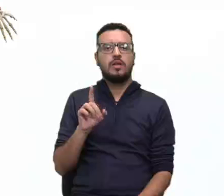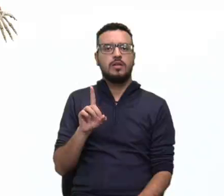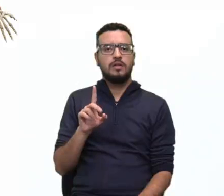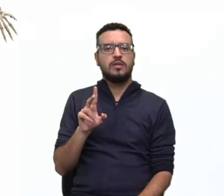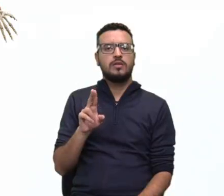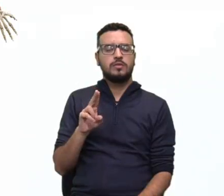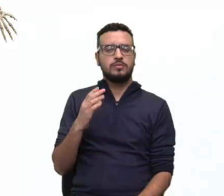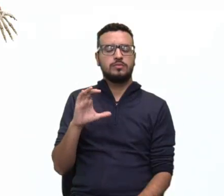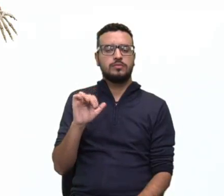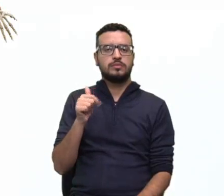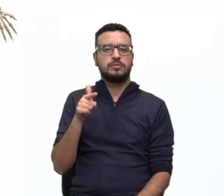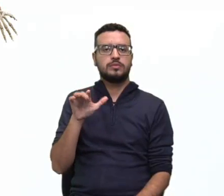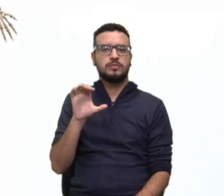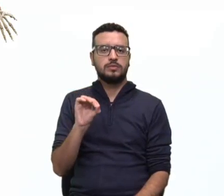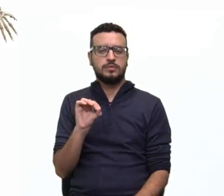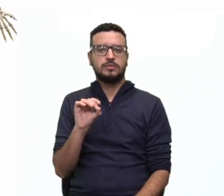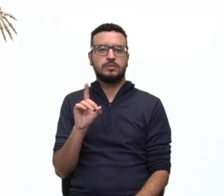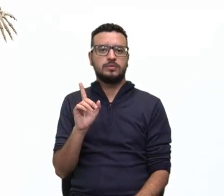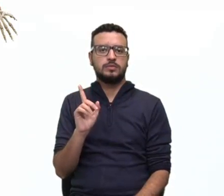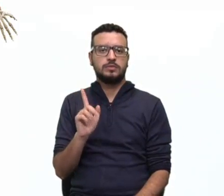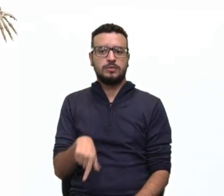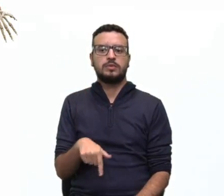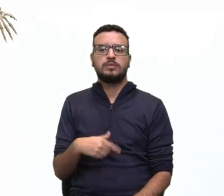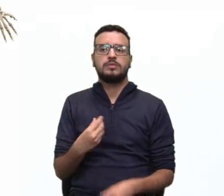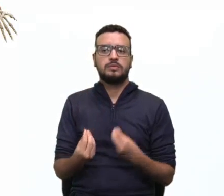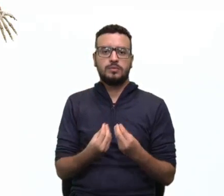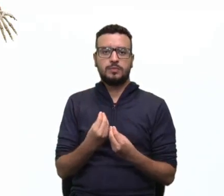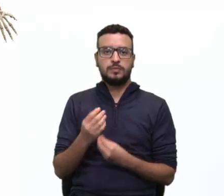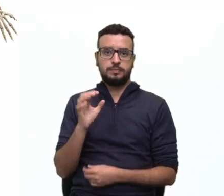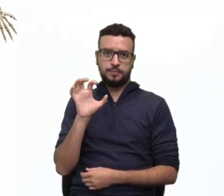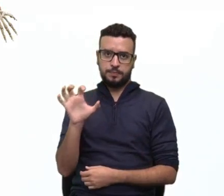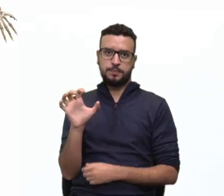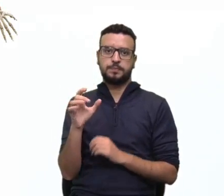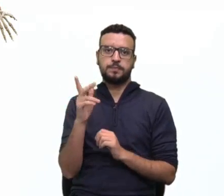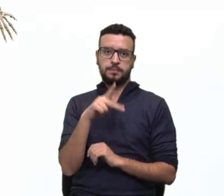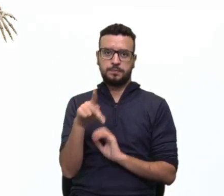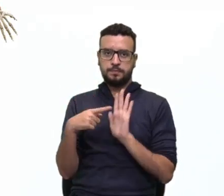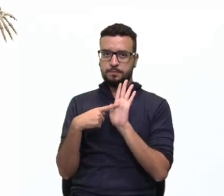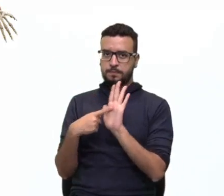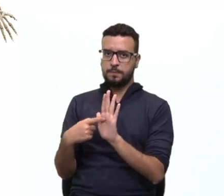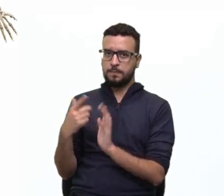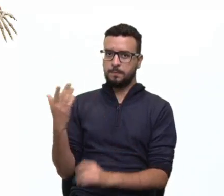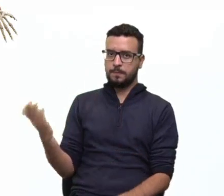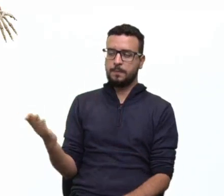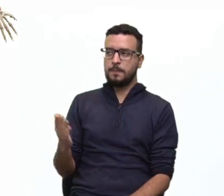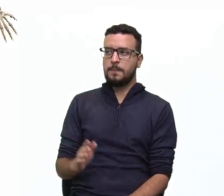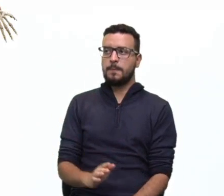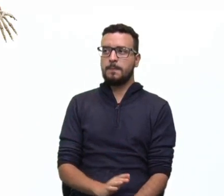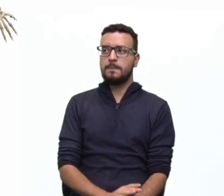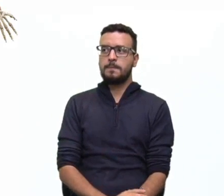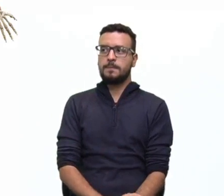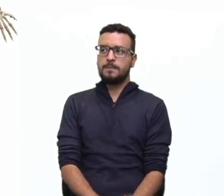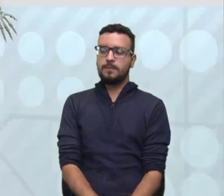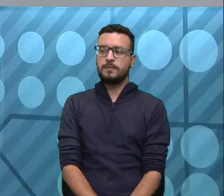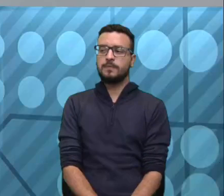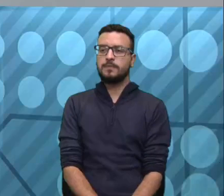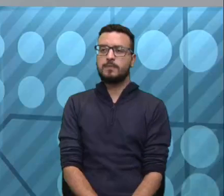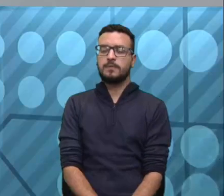que quando eu trago o meu ombro, quando eu trago, aqui, vou fazer no vídeo fica